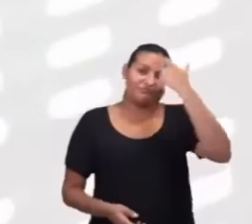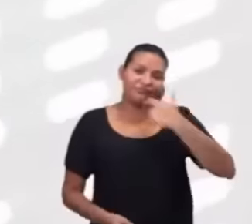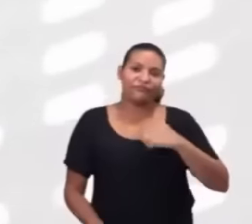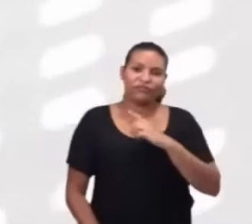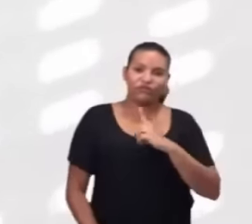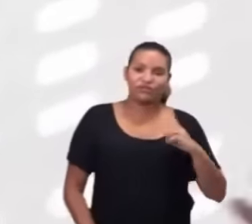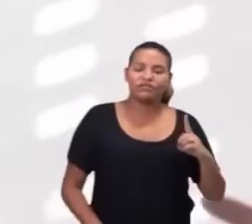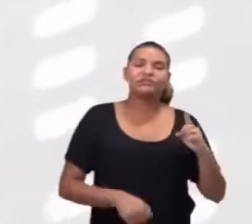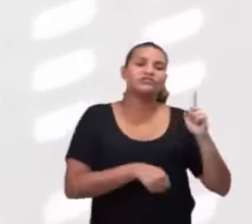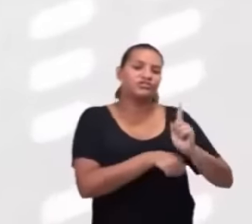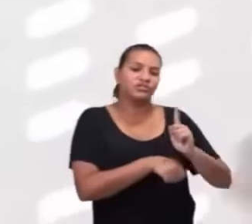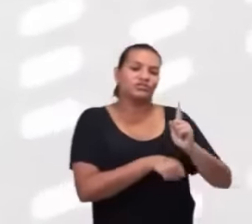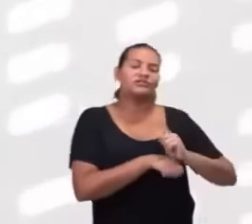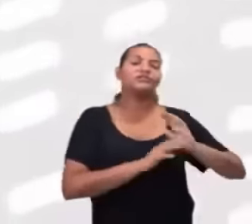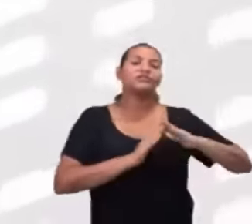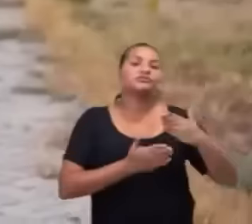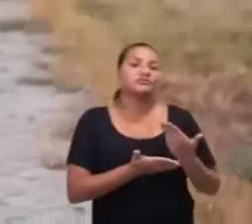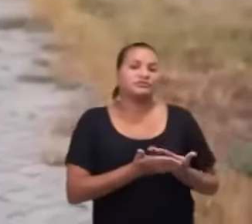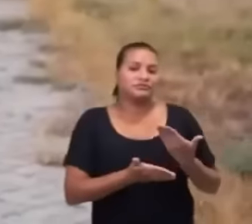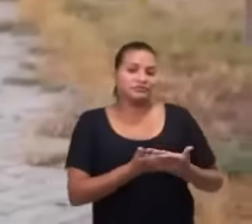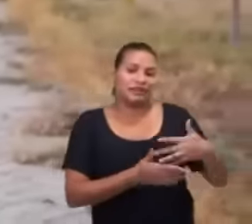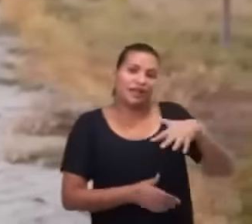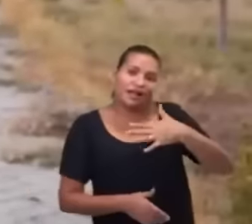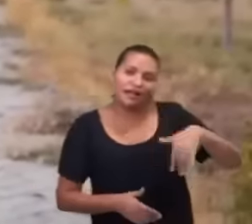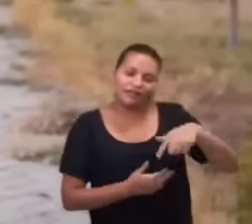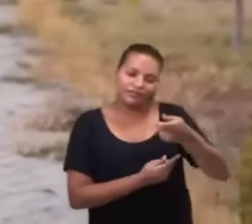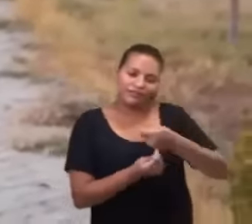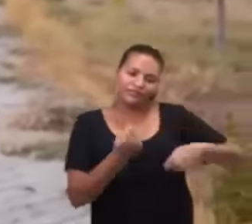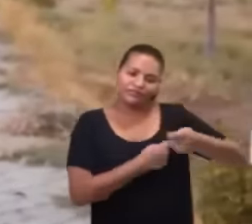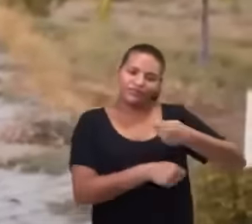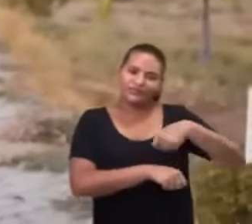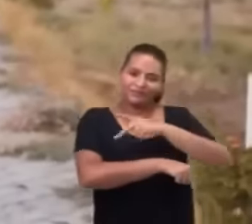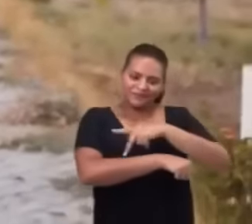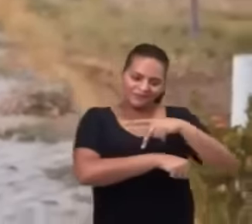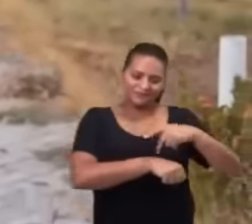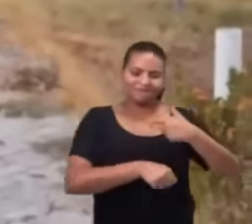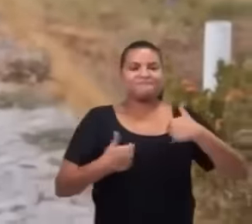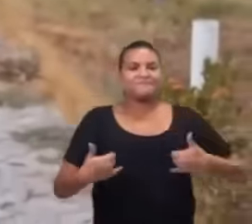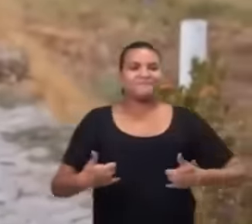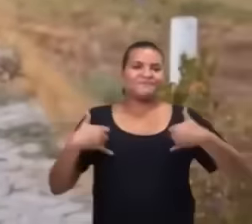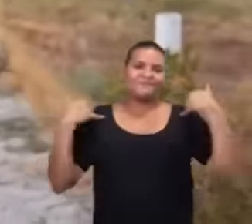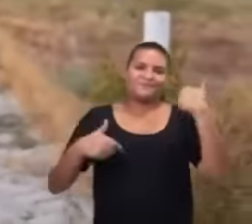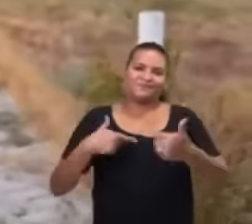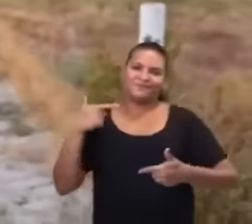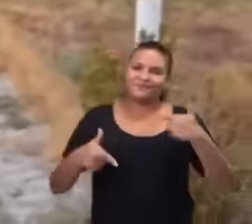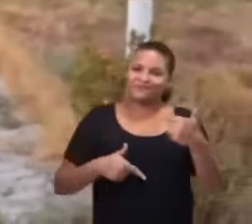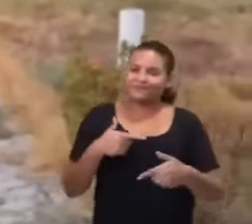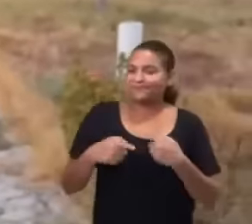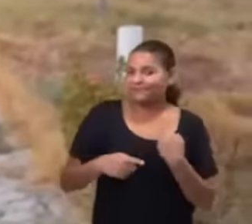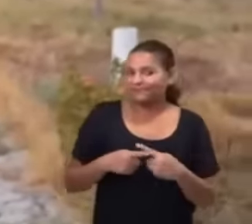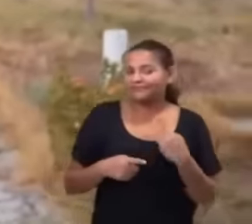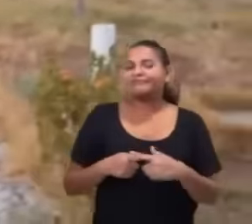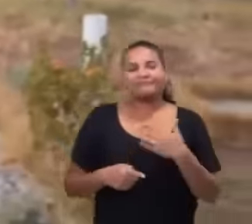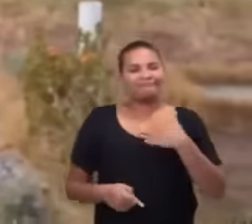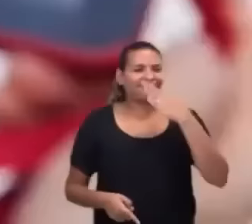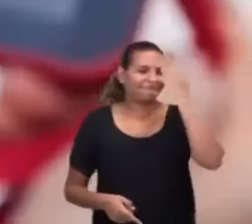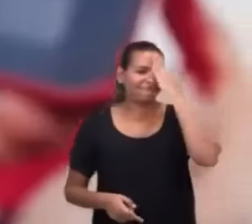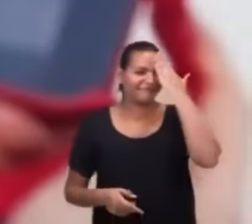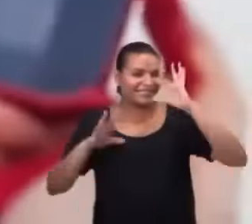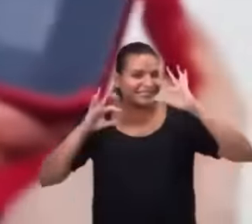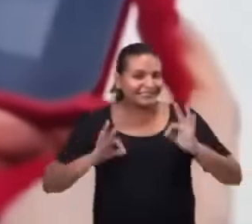escolar na área administrativa e pedagógica. Tenho muito orgulho do que faço, porque tenho certeza que